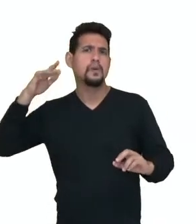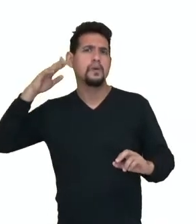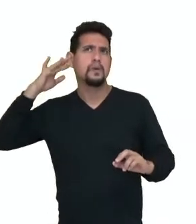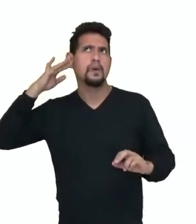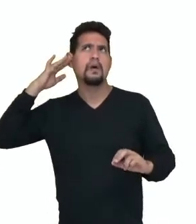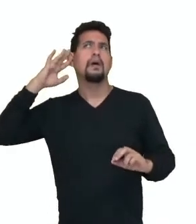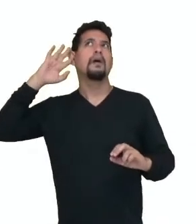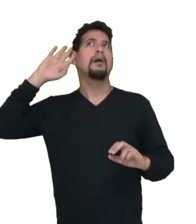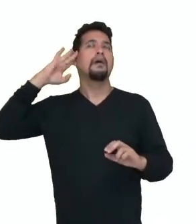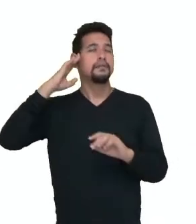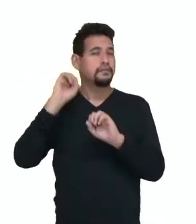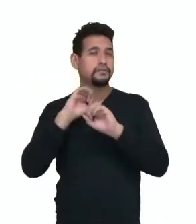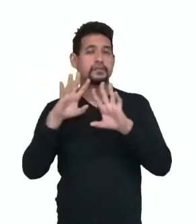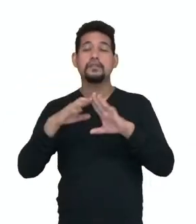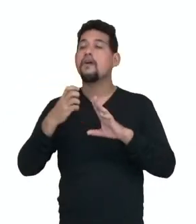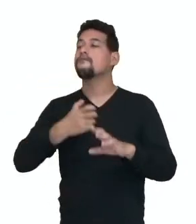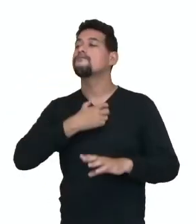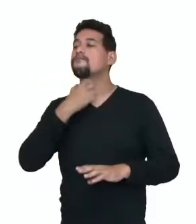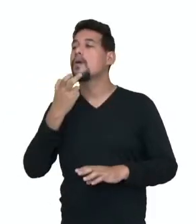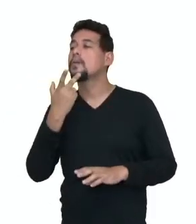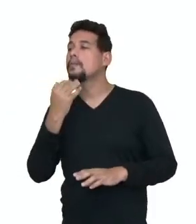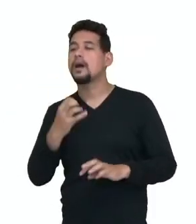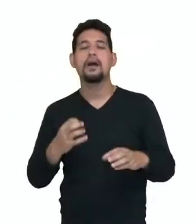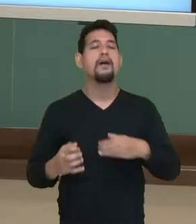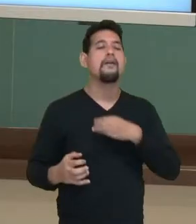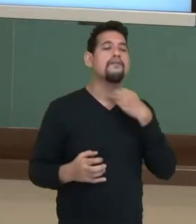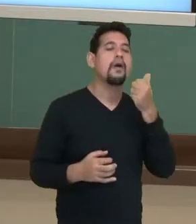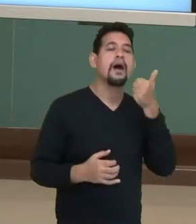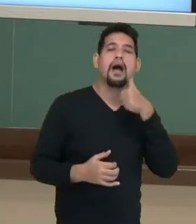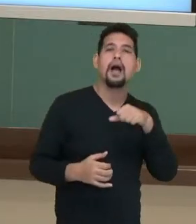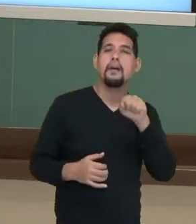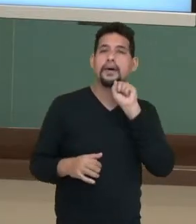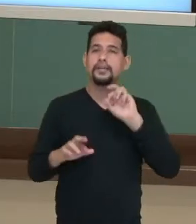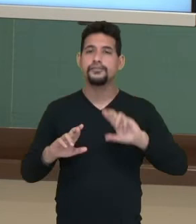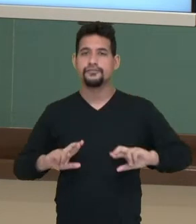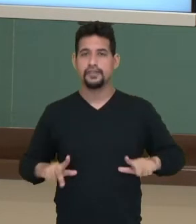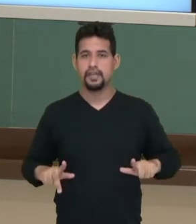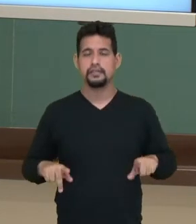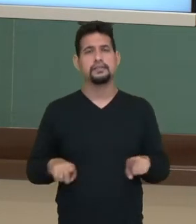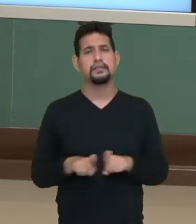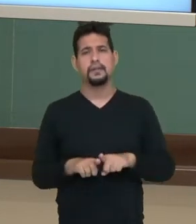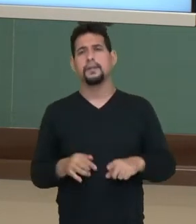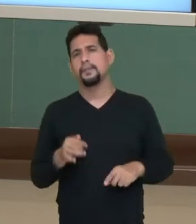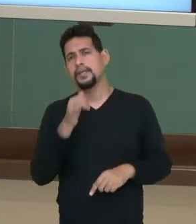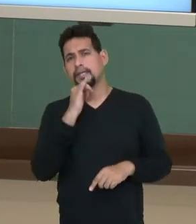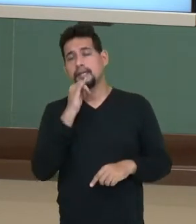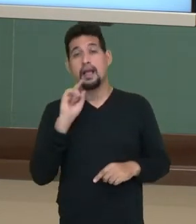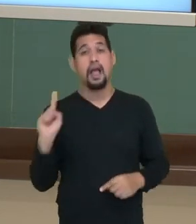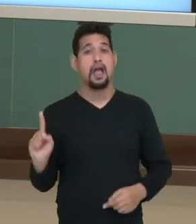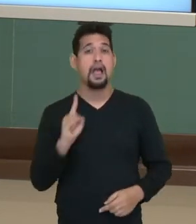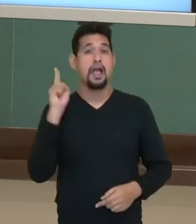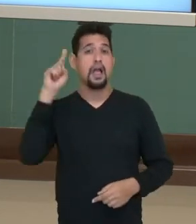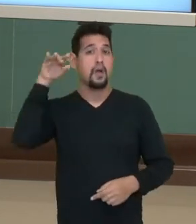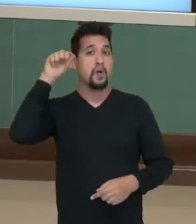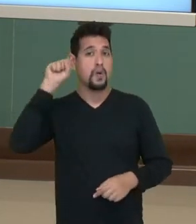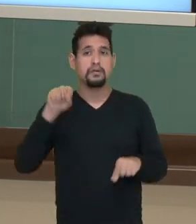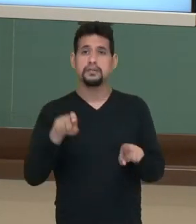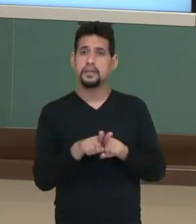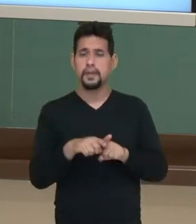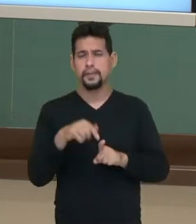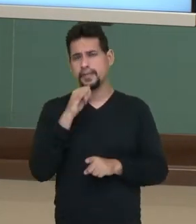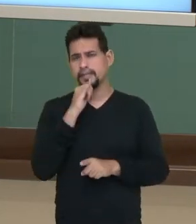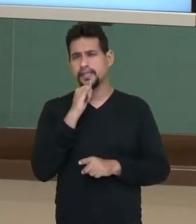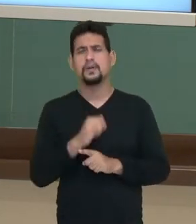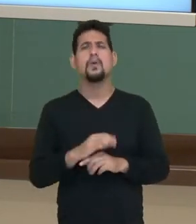consiga diferenciar a voz do seu pai e da sua mãe. Ou seja, são medidas, por exemplo, a altura do som, por exemplo,